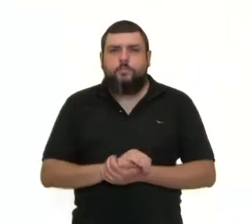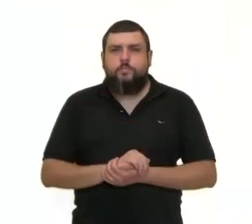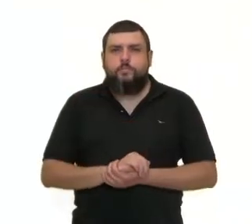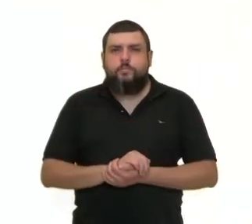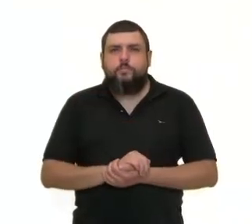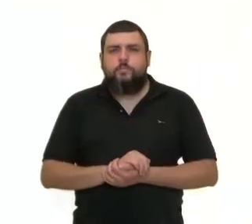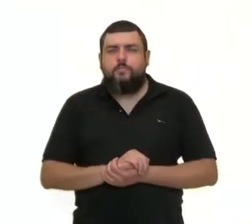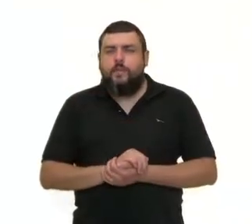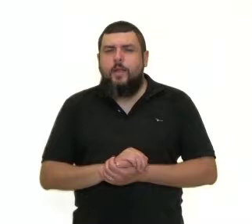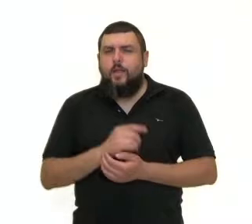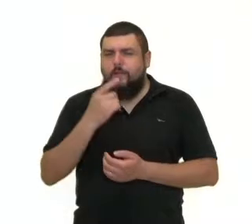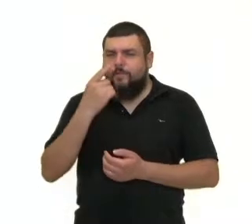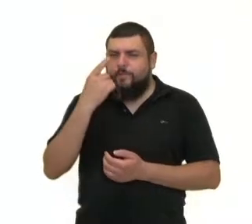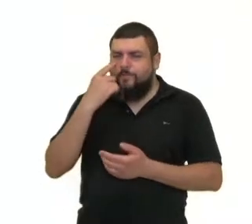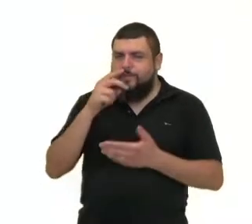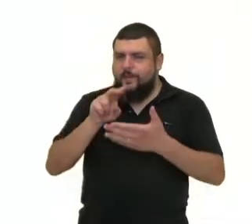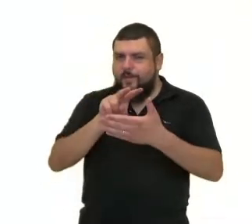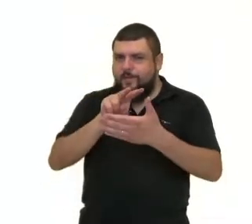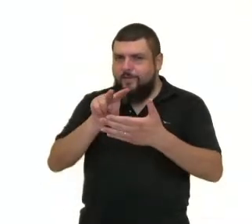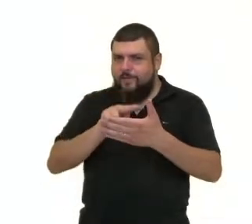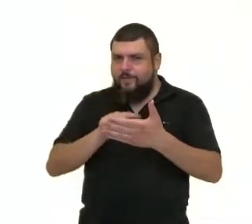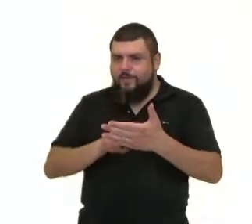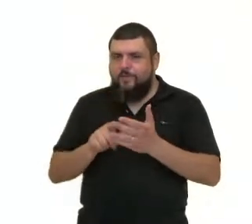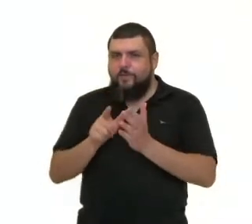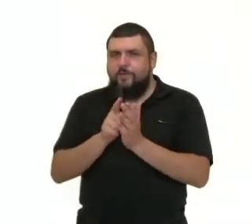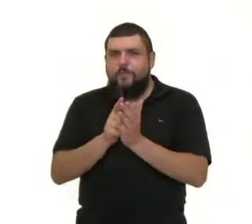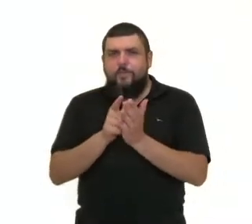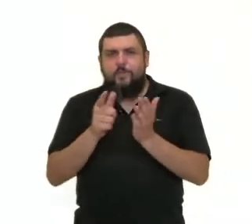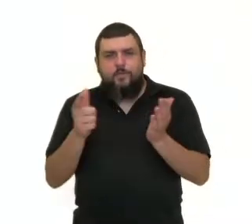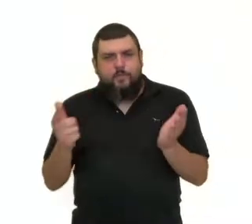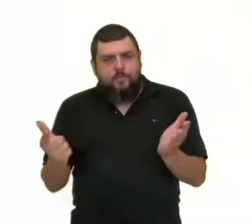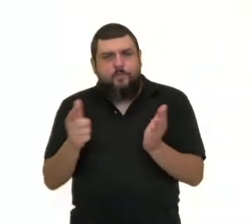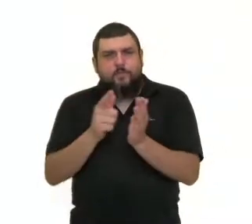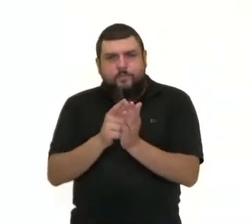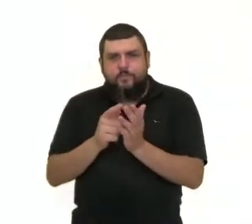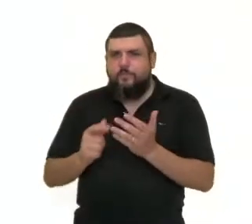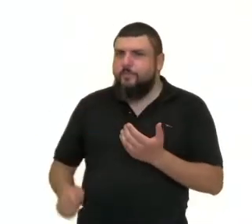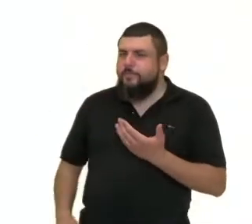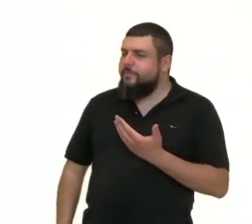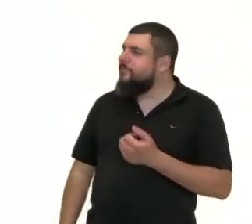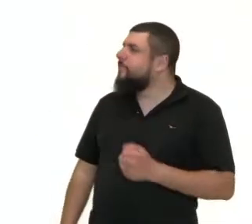a leitura desta reportagem para trabalhar um pouquinho mais esses conteúdos.